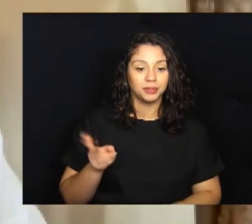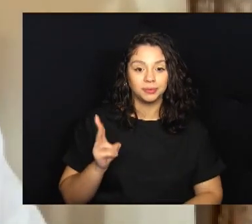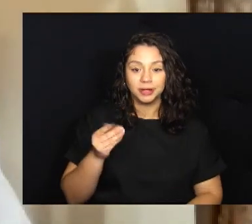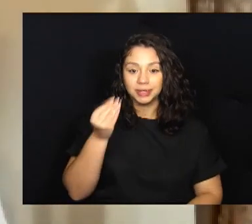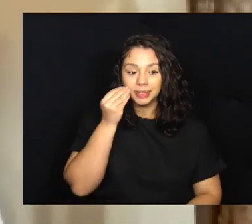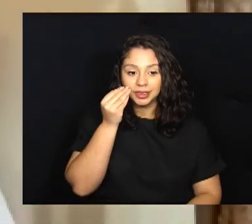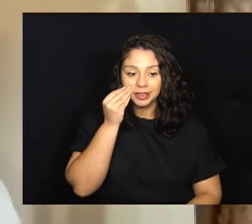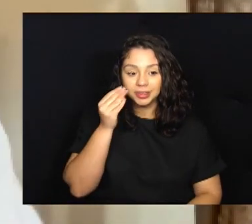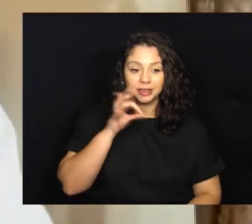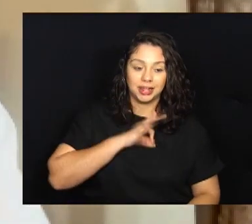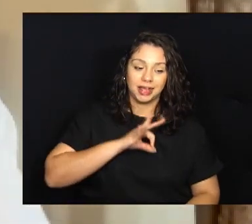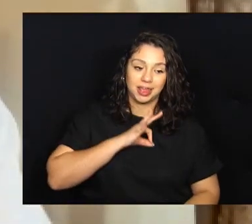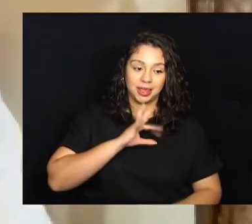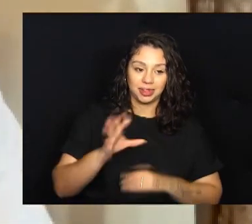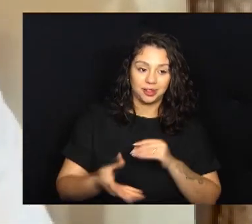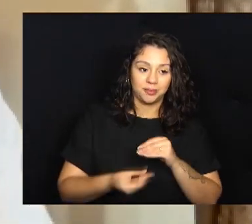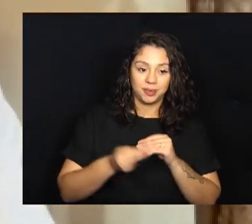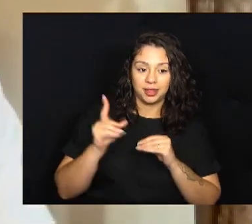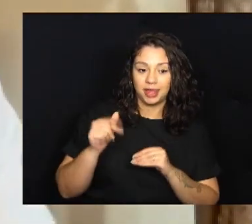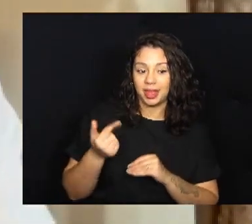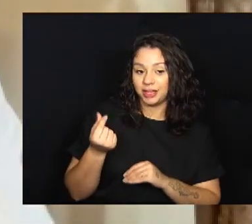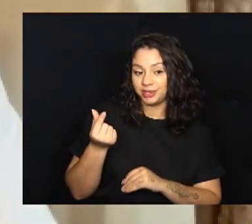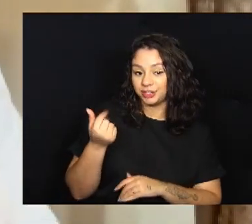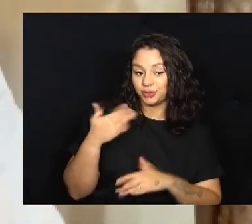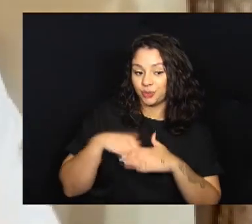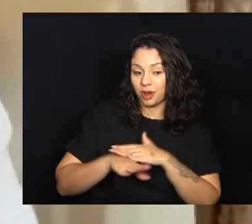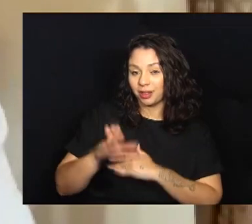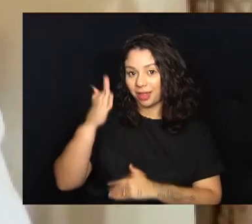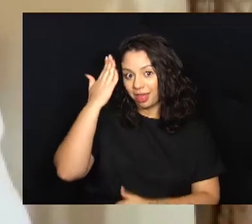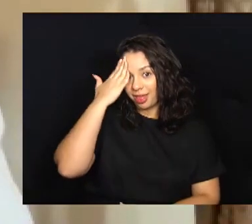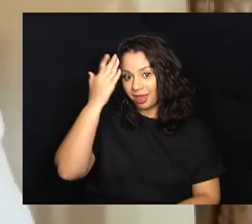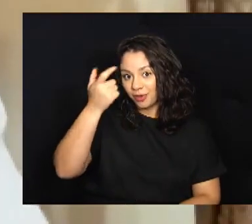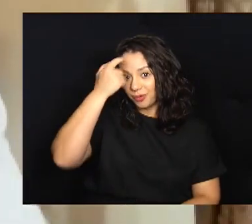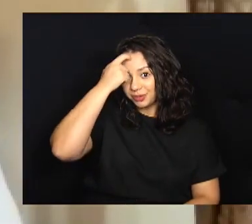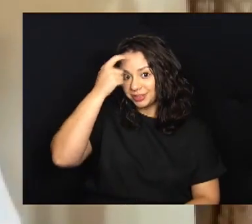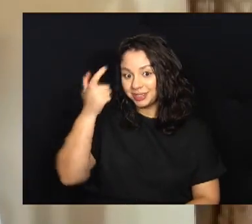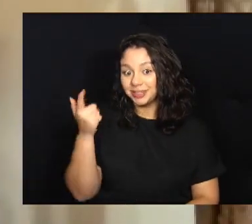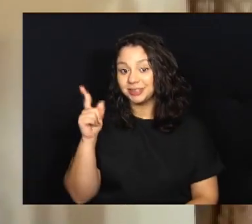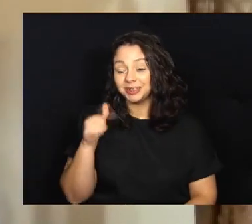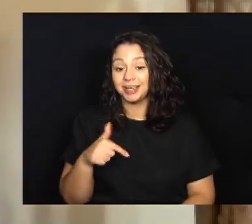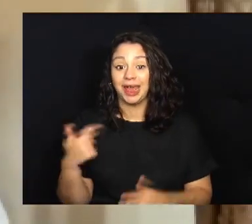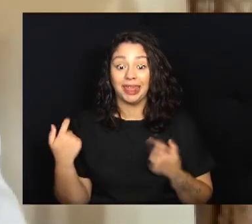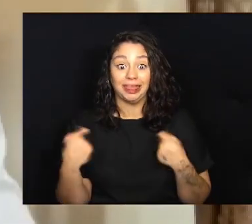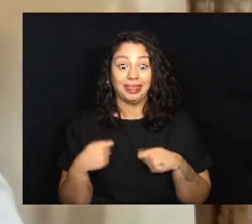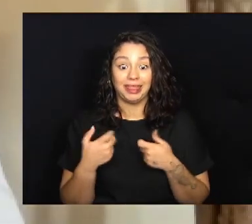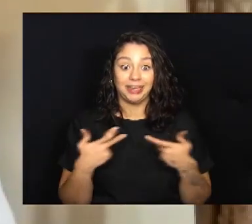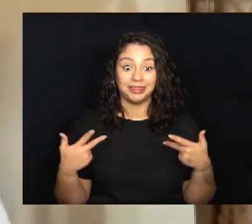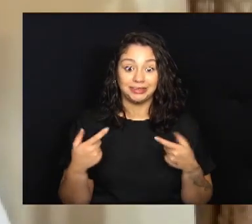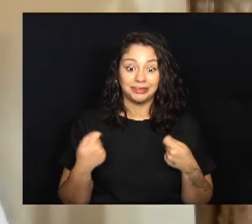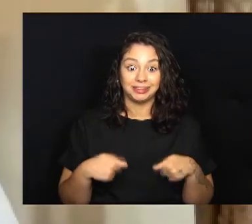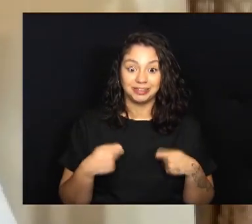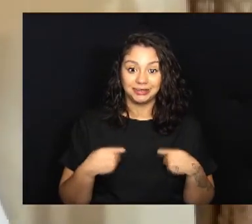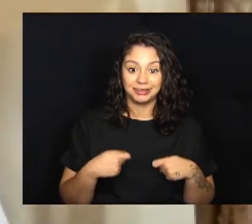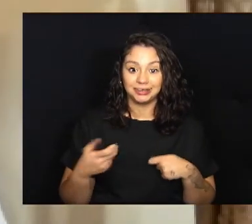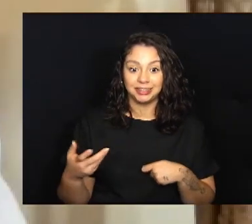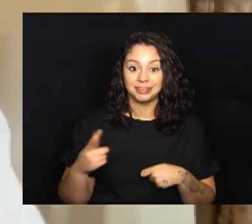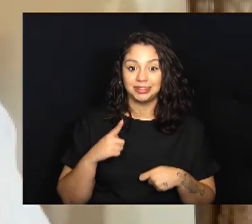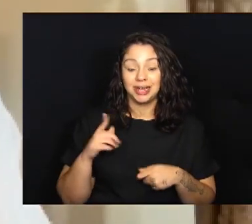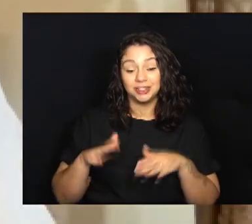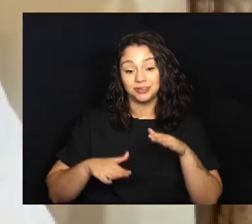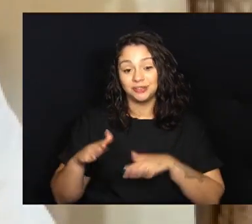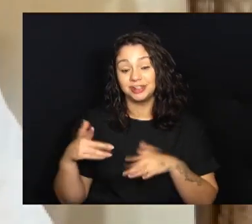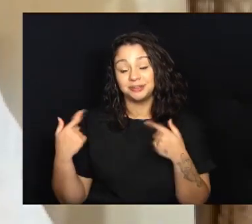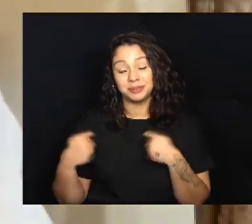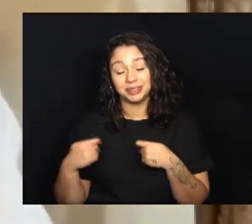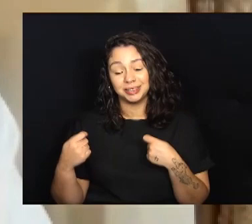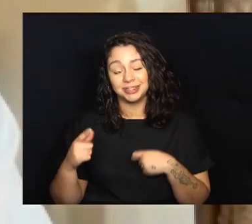renda extra, armazenar o dinheiro com sabedoria, mesmo sem a necessidade, né? Às vezes a gente precisa ter